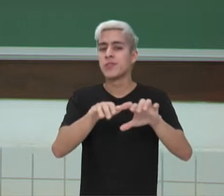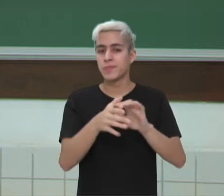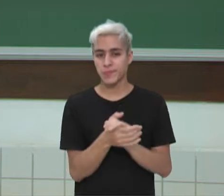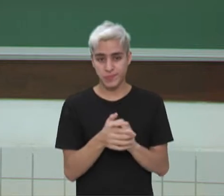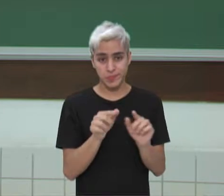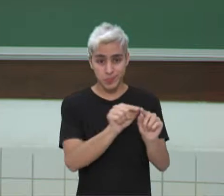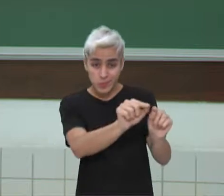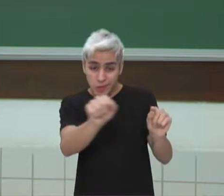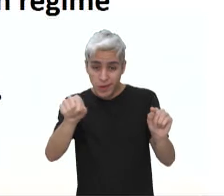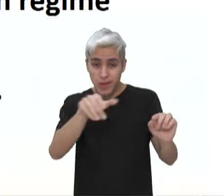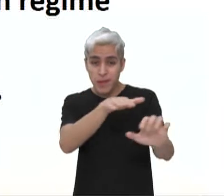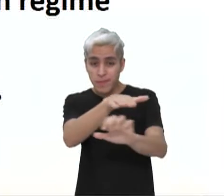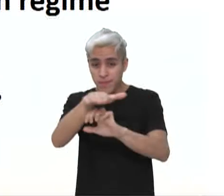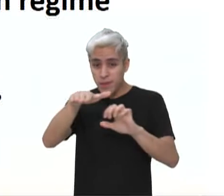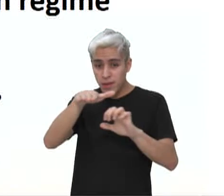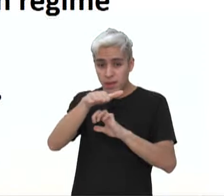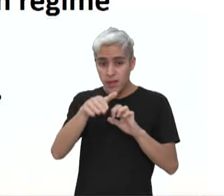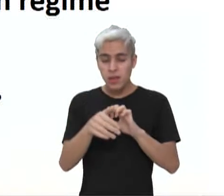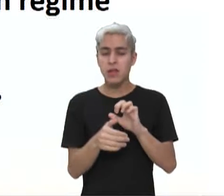particulares eram chamados de